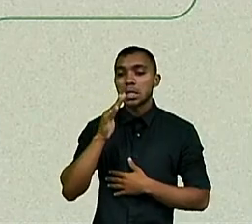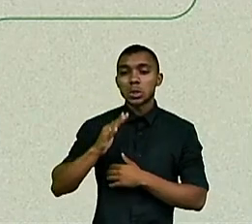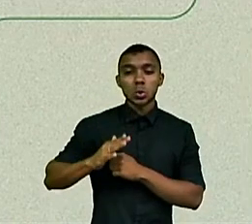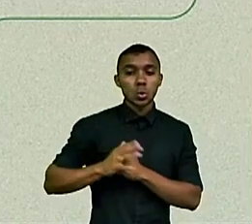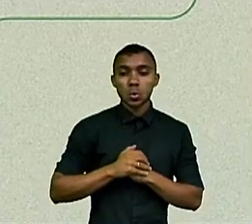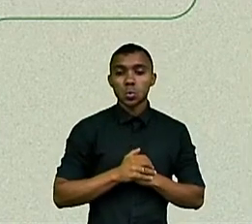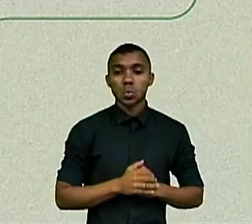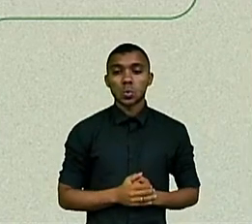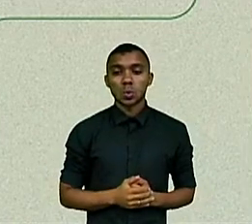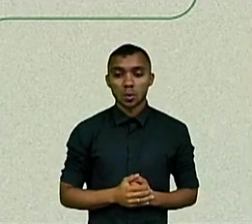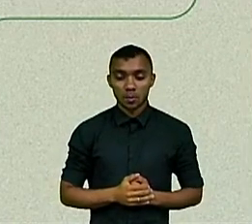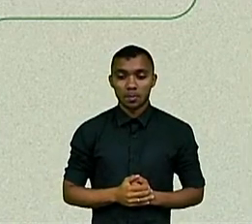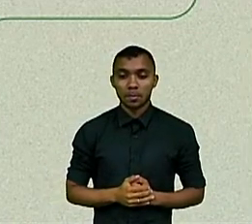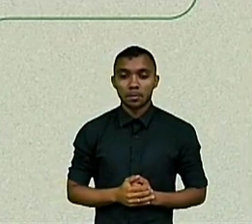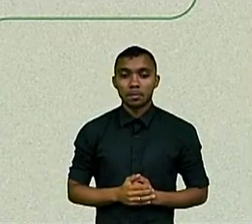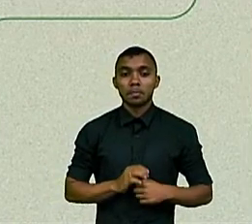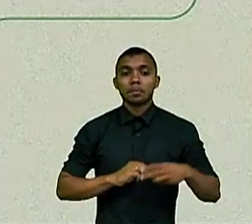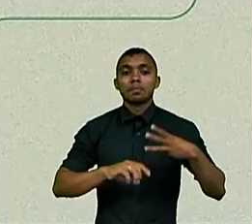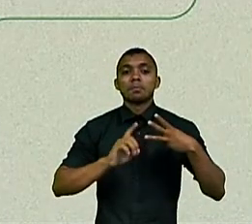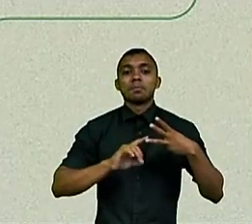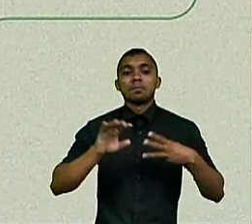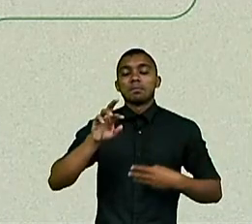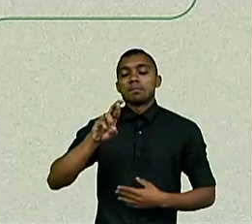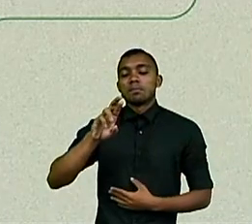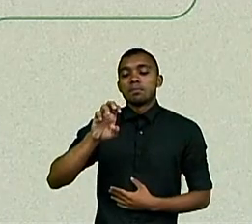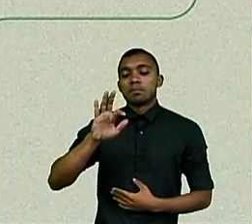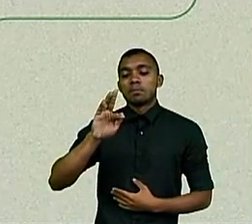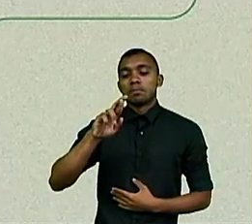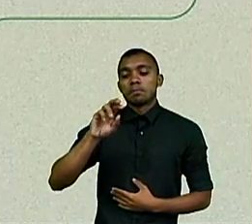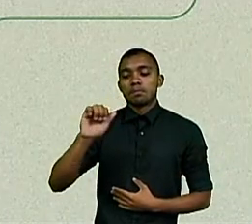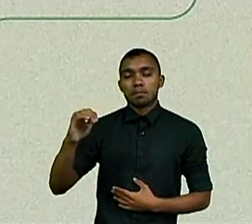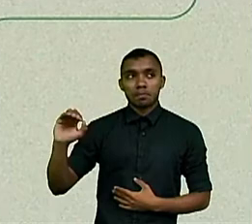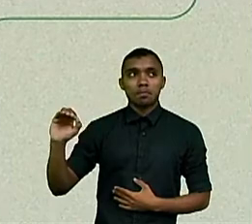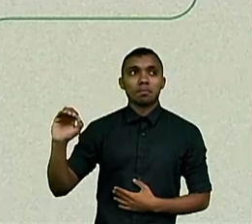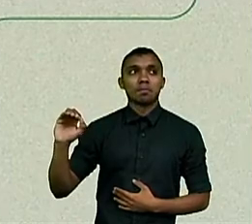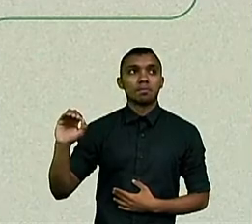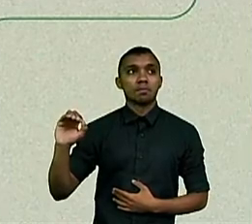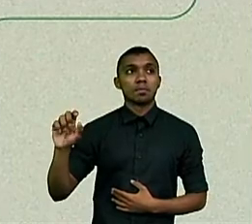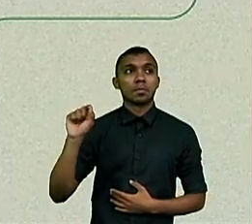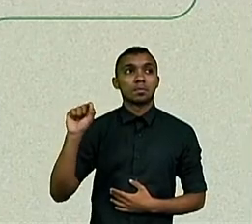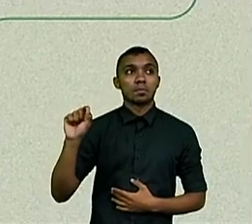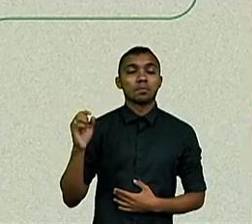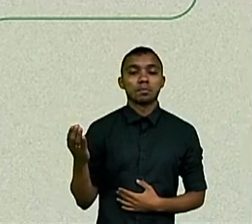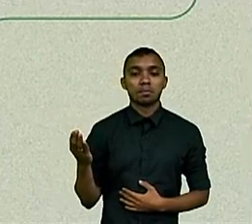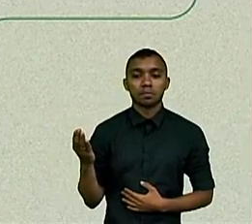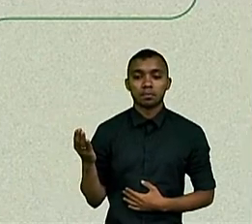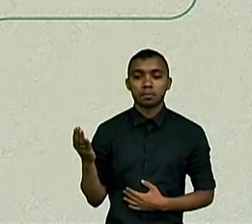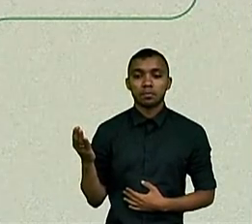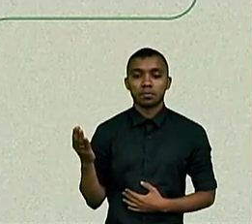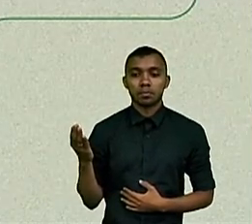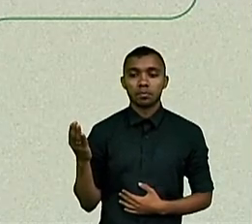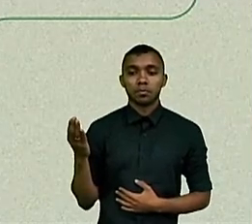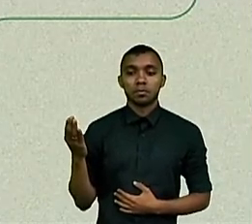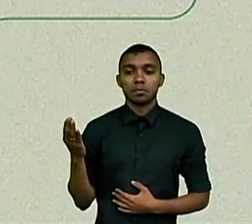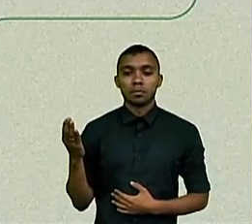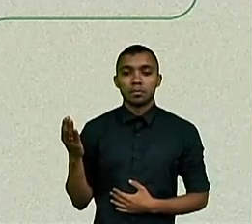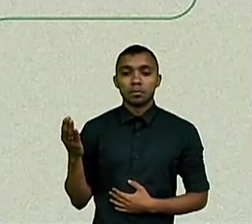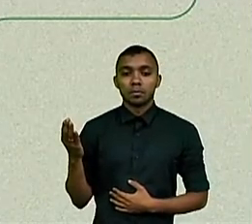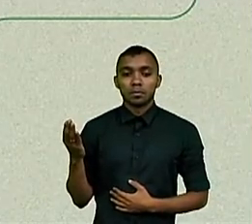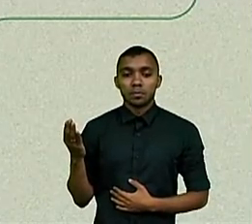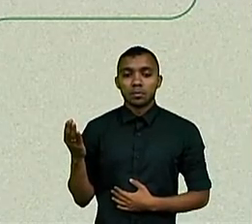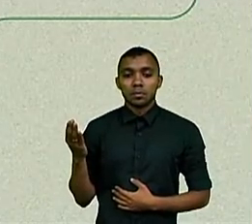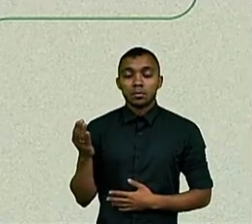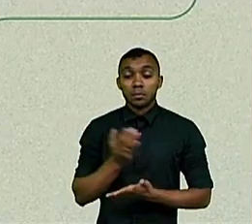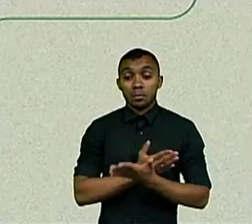a refração é quando o a onda atravessa de